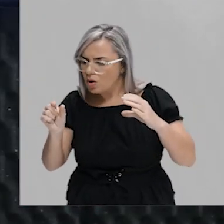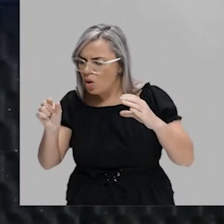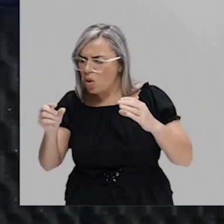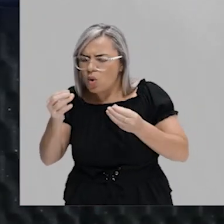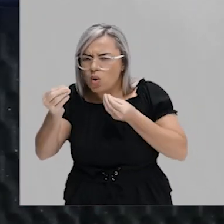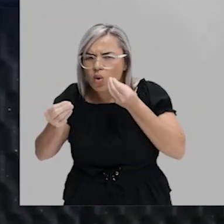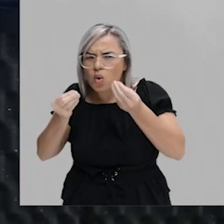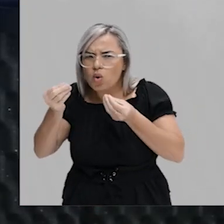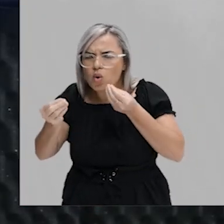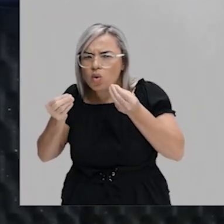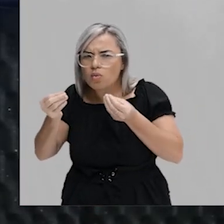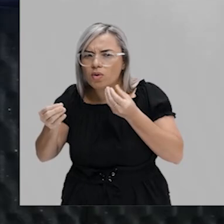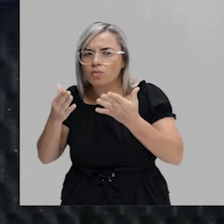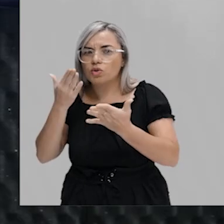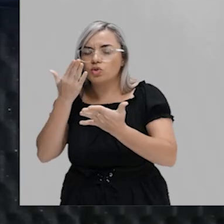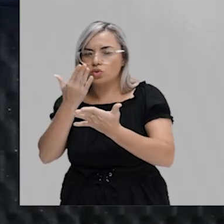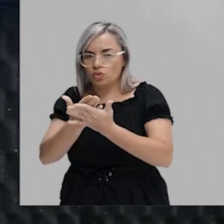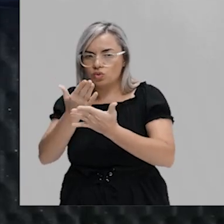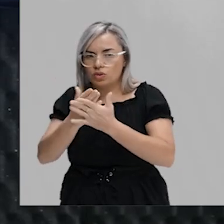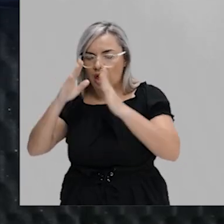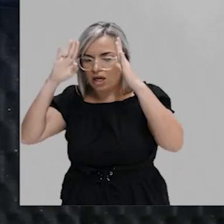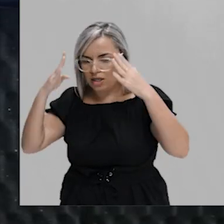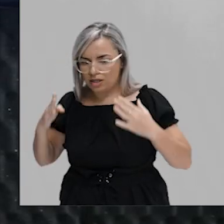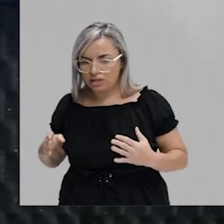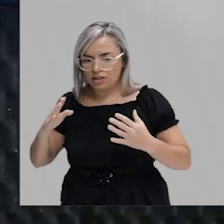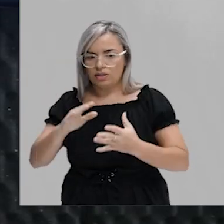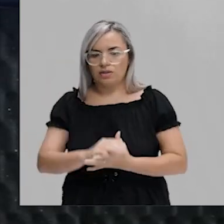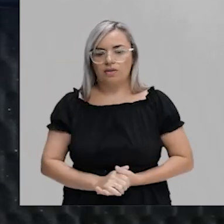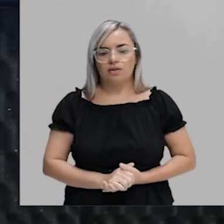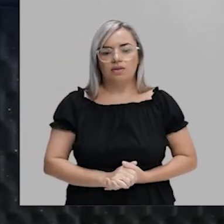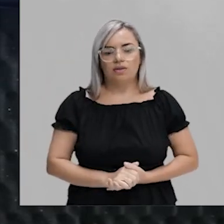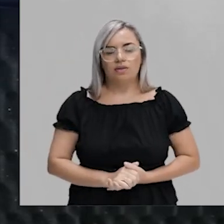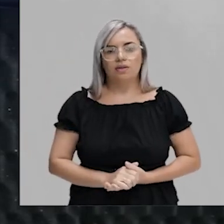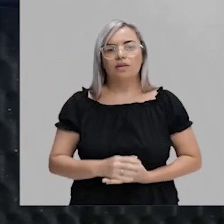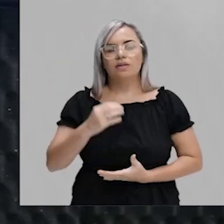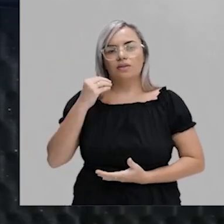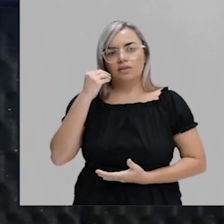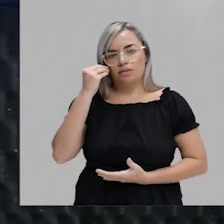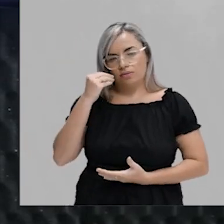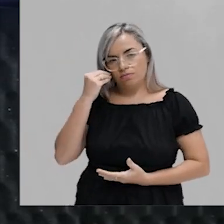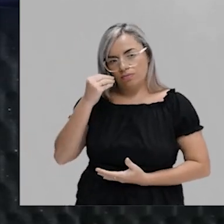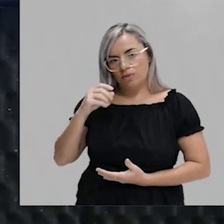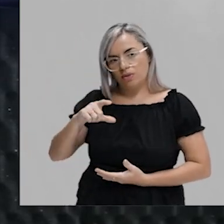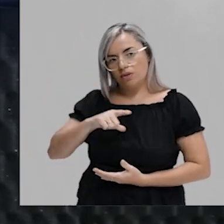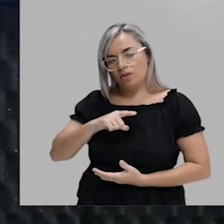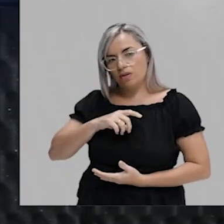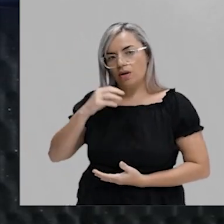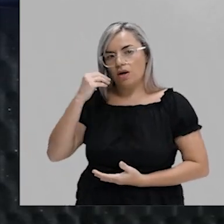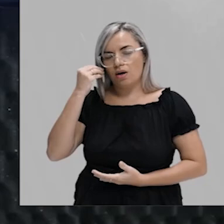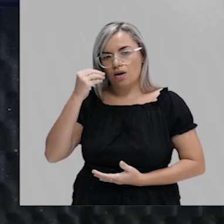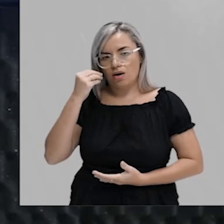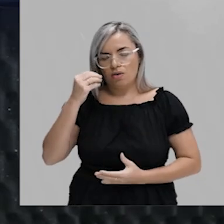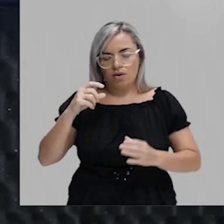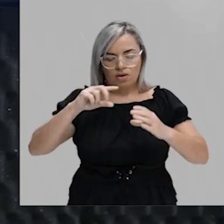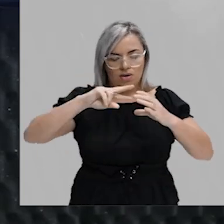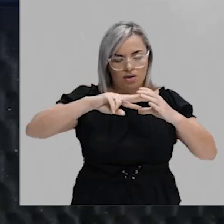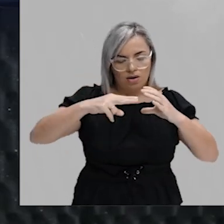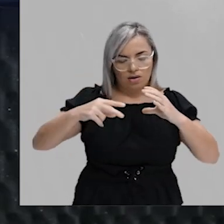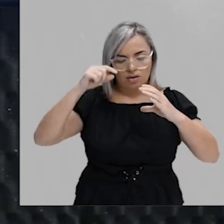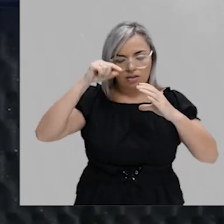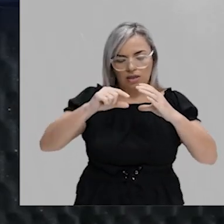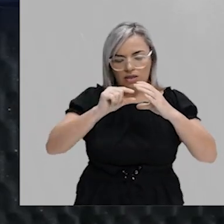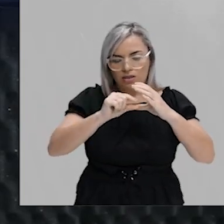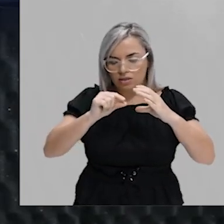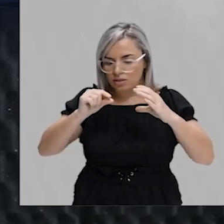analisar ele, né? Então, obtém-se amostras de células de uma pessoa para isolar o DNA